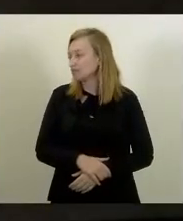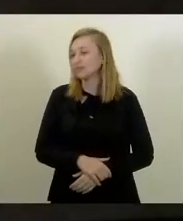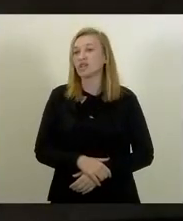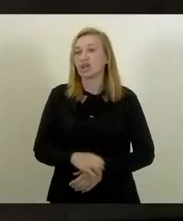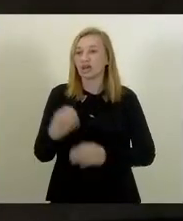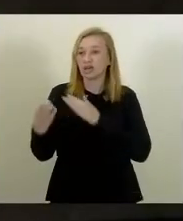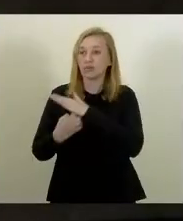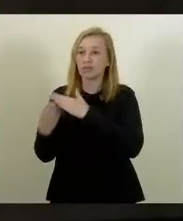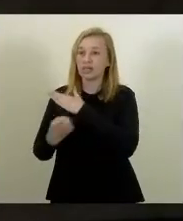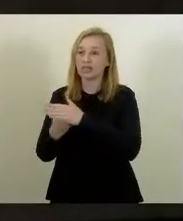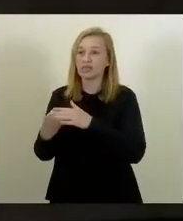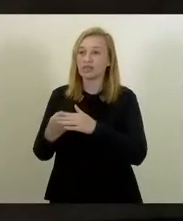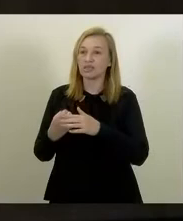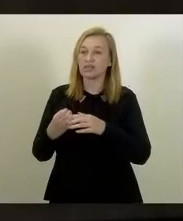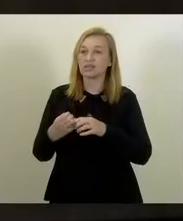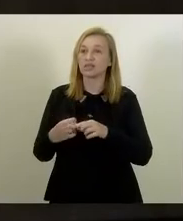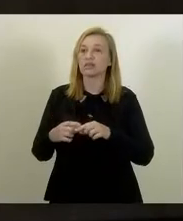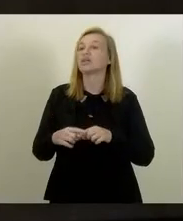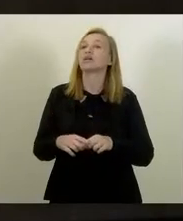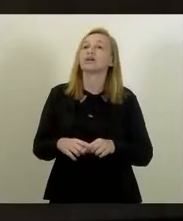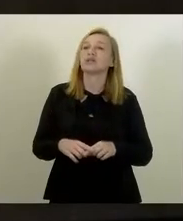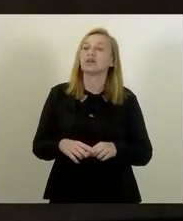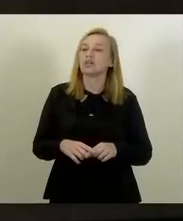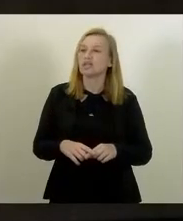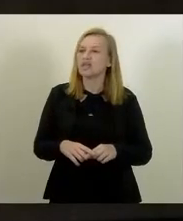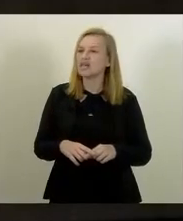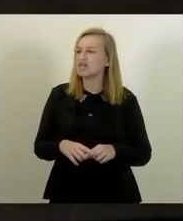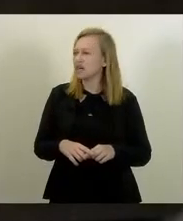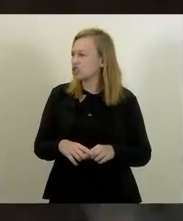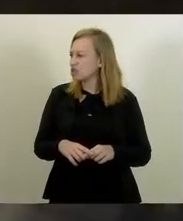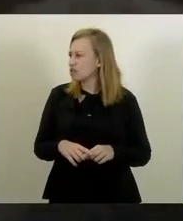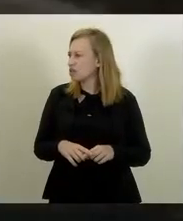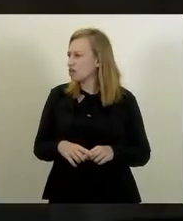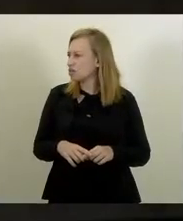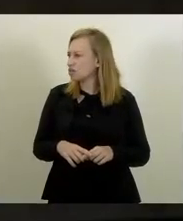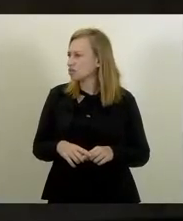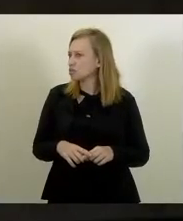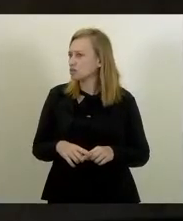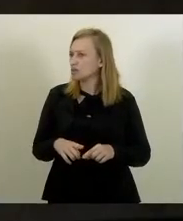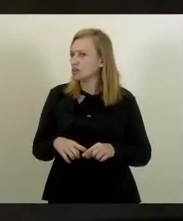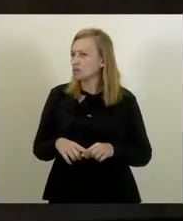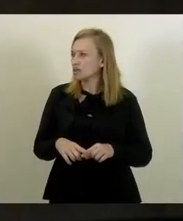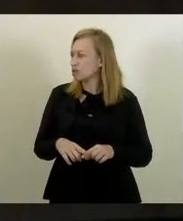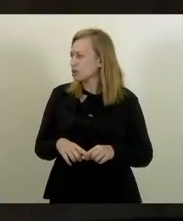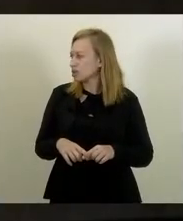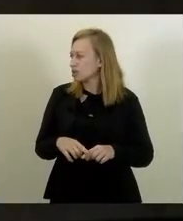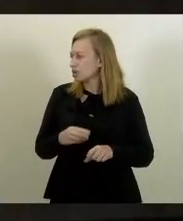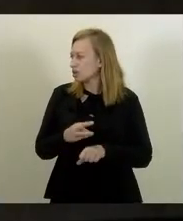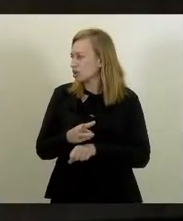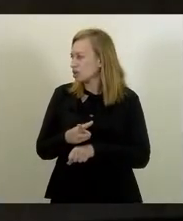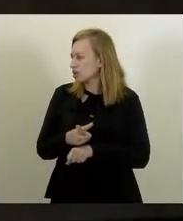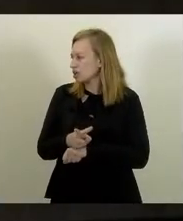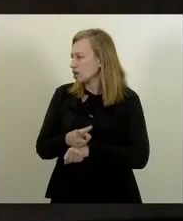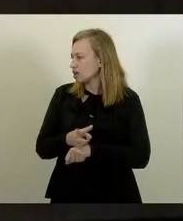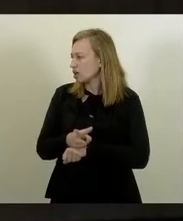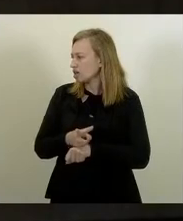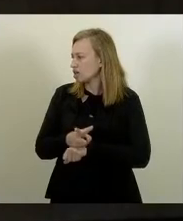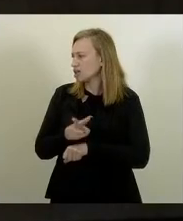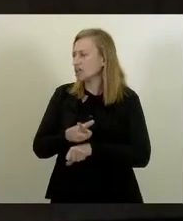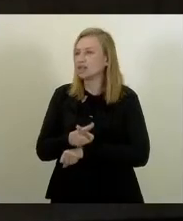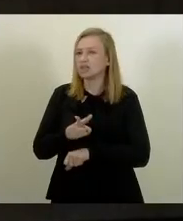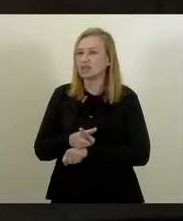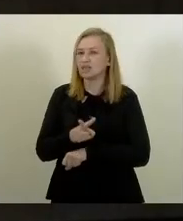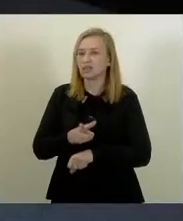Empresas terceirizadas. Então, eu quero dizer que a culpa, neste caso específico, não é do Estado. Não é do Estado. É por isso que eu tenho